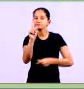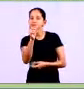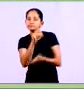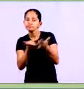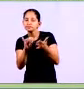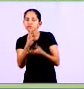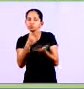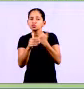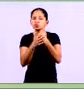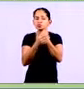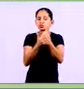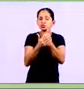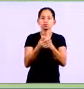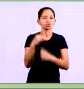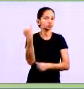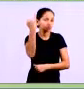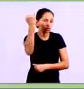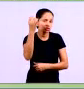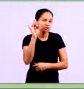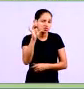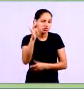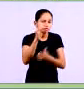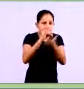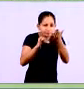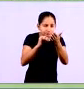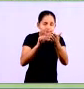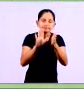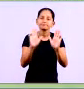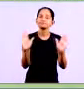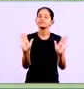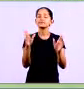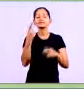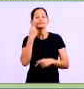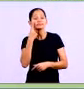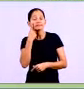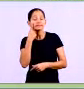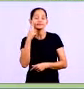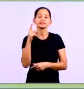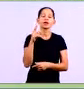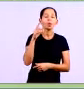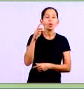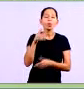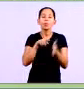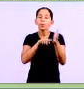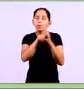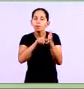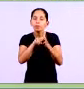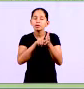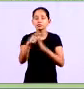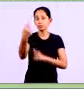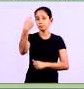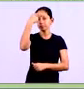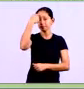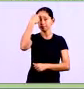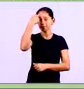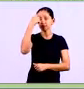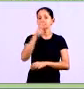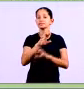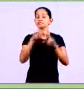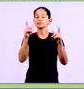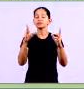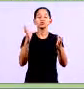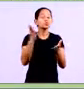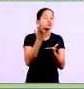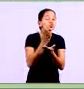Só tributo importa num planejamento para a empresa? Segundo Scholz e Wolff, considerar todos